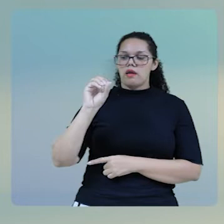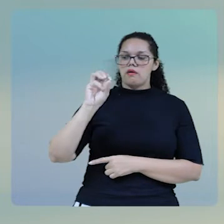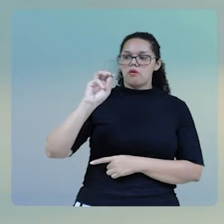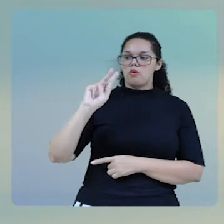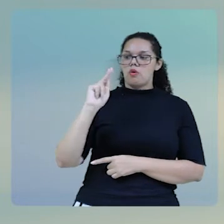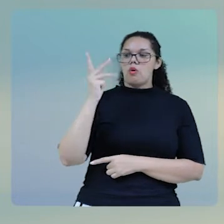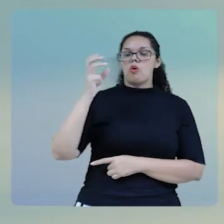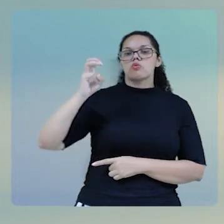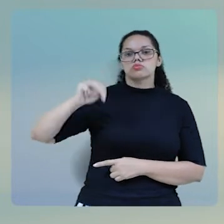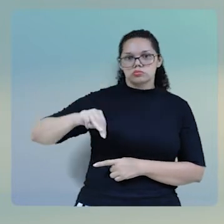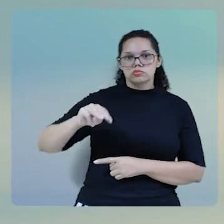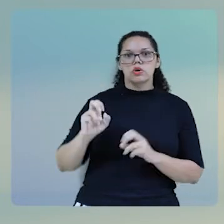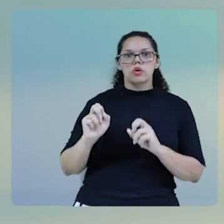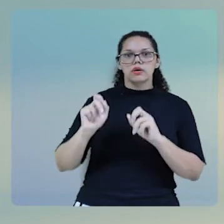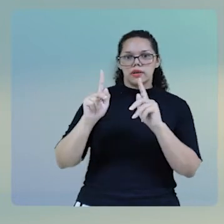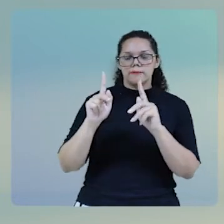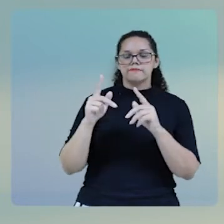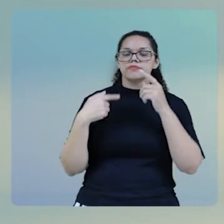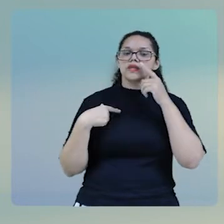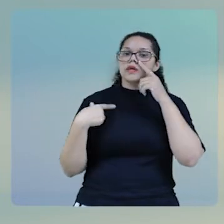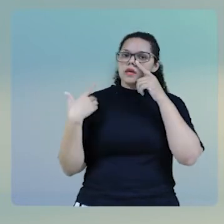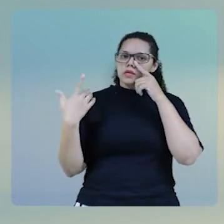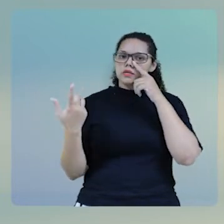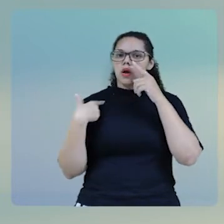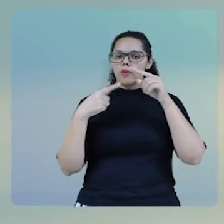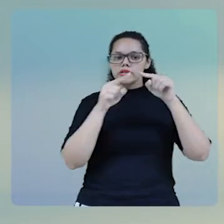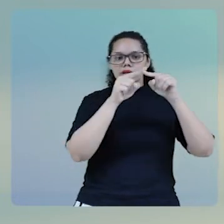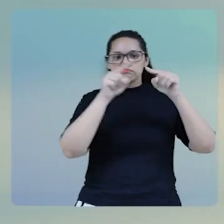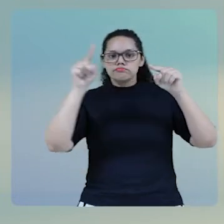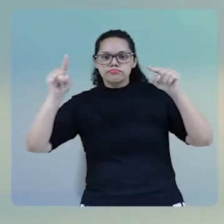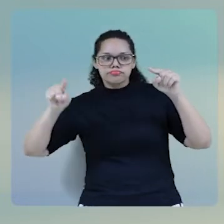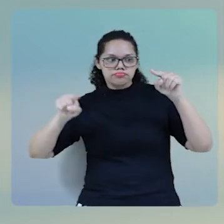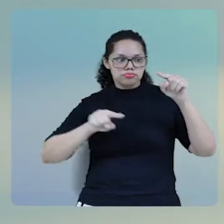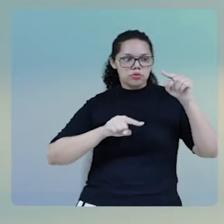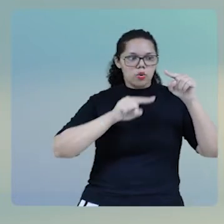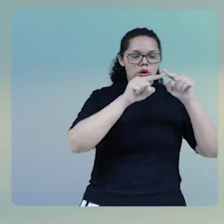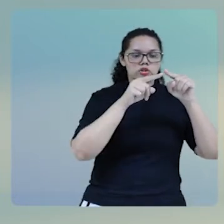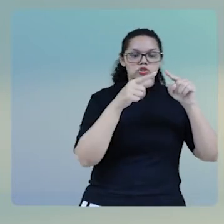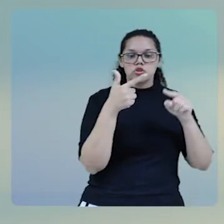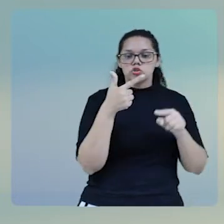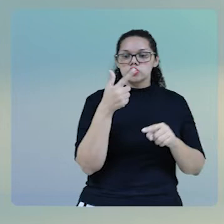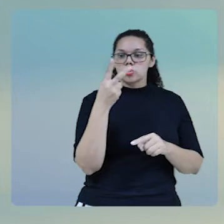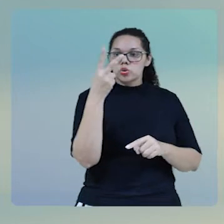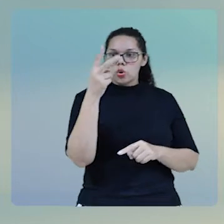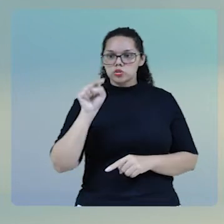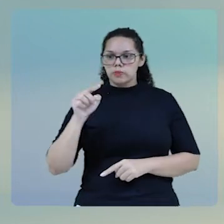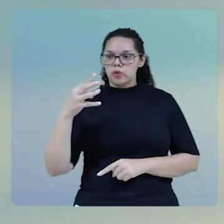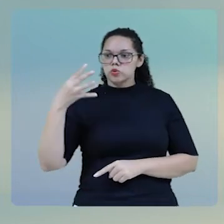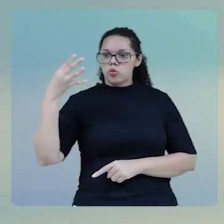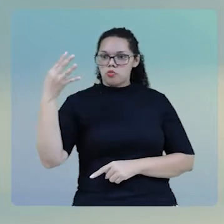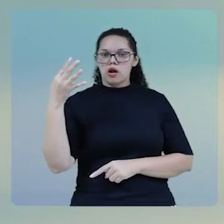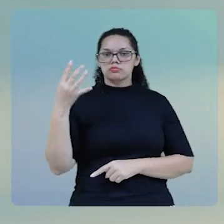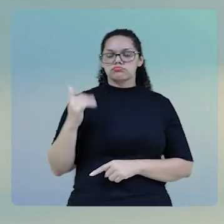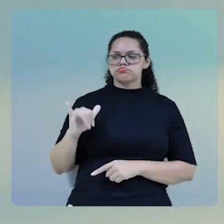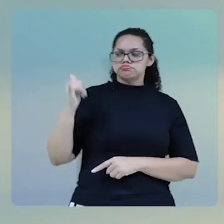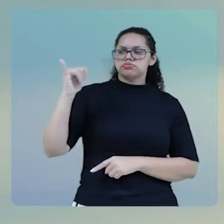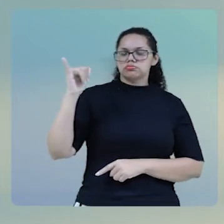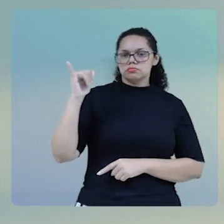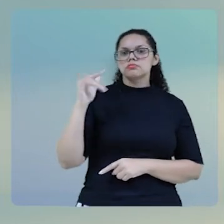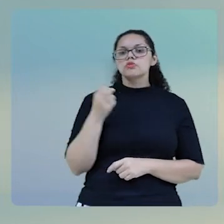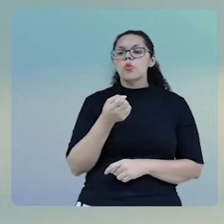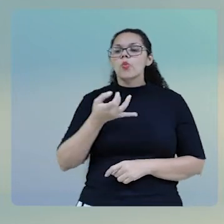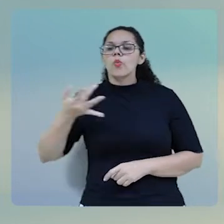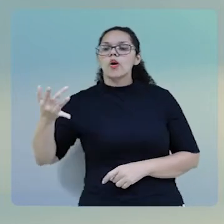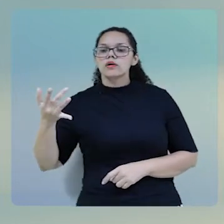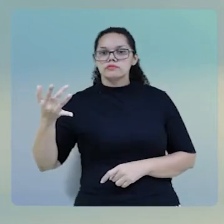passar a corrente elétrica de 2,4. Essa corrente de 2,4, ela vai gerar nesse resistor uma tensão. Tensão que vale quanto?